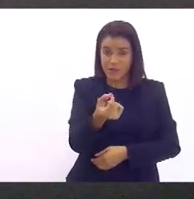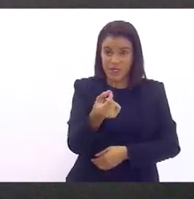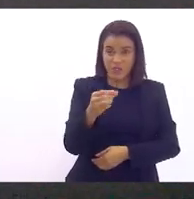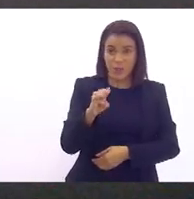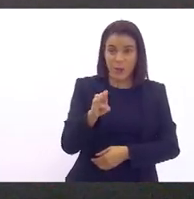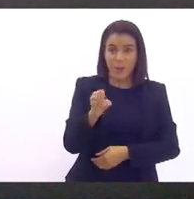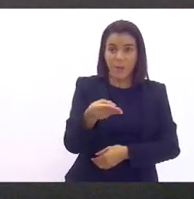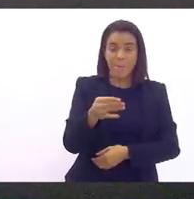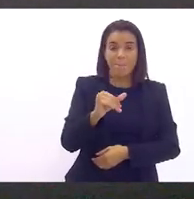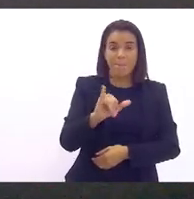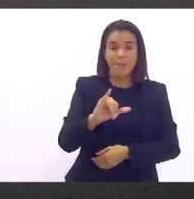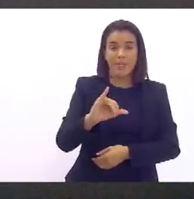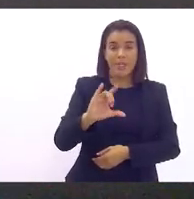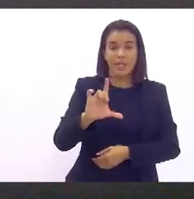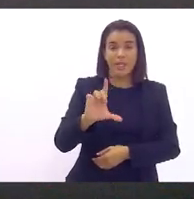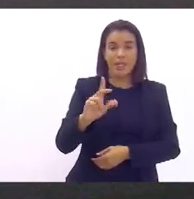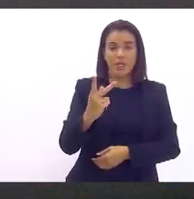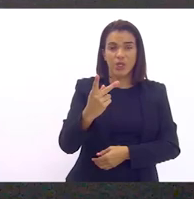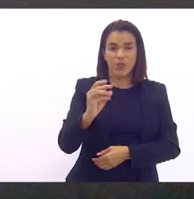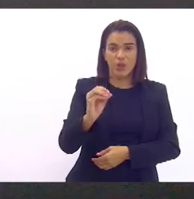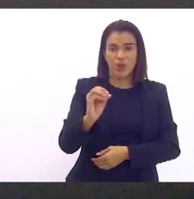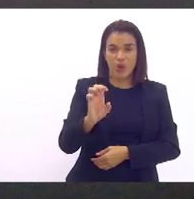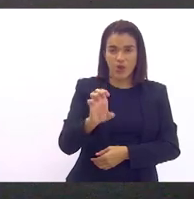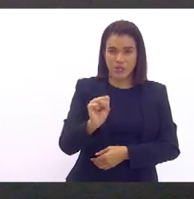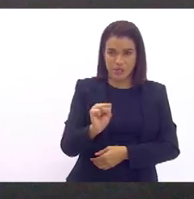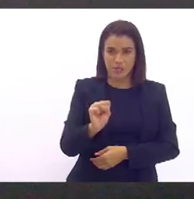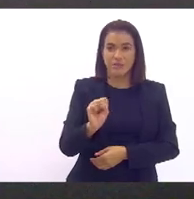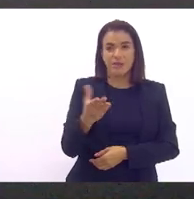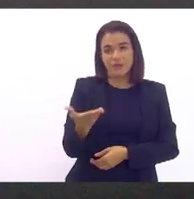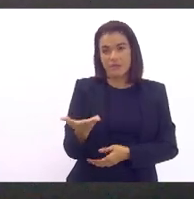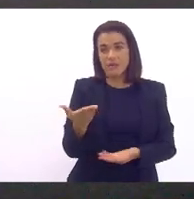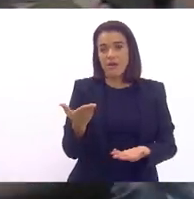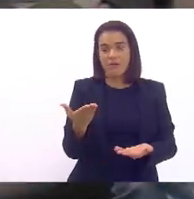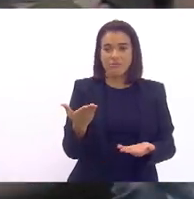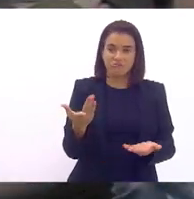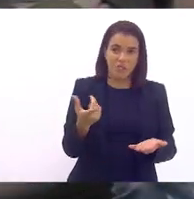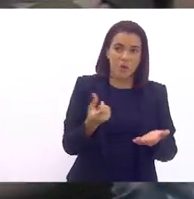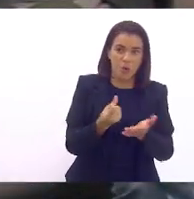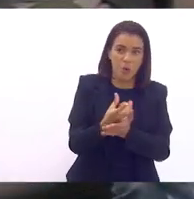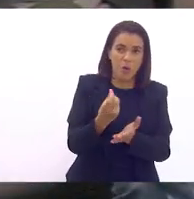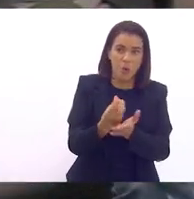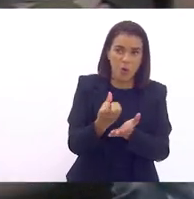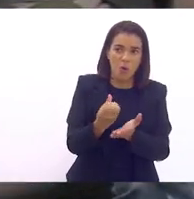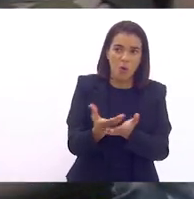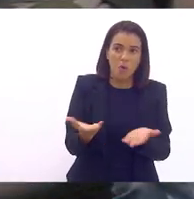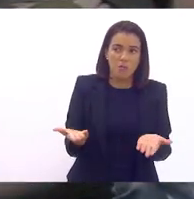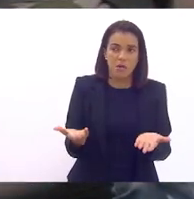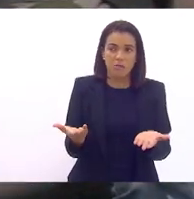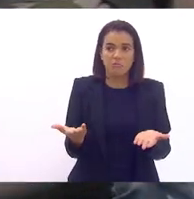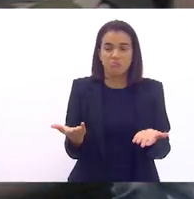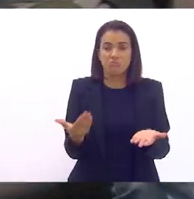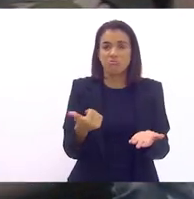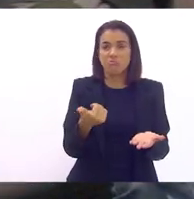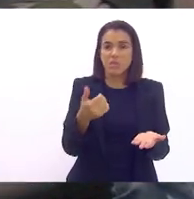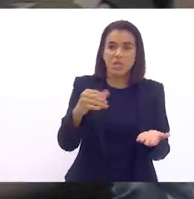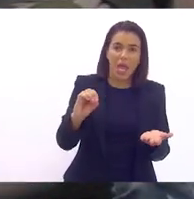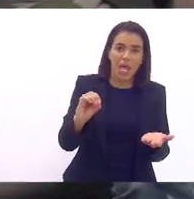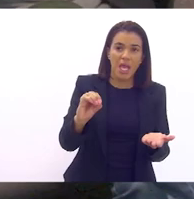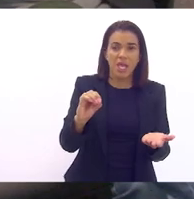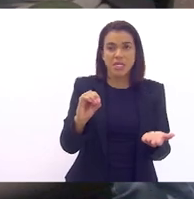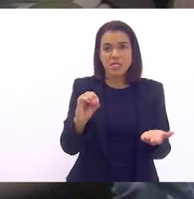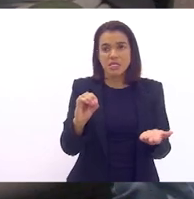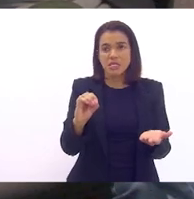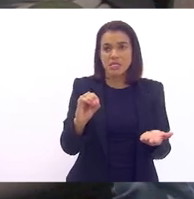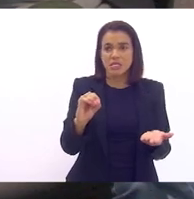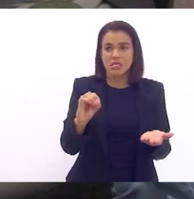tô desatualizado então disso aí uns 30 a 40 bilhões é compra do Estado o estado compra né uns 10 na